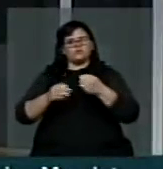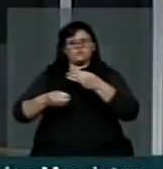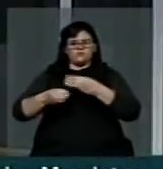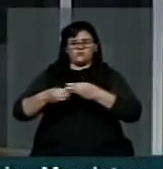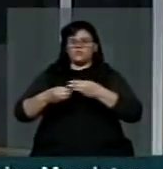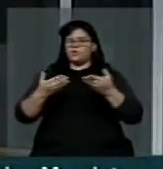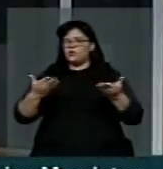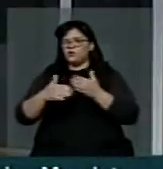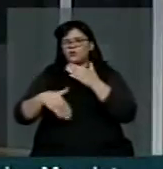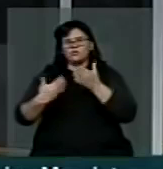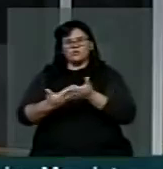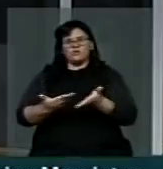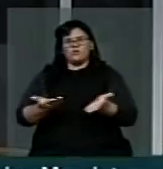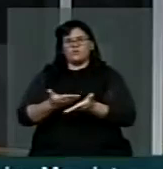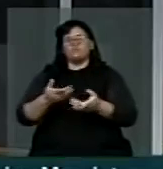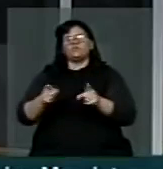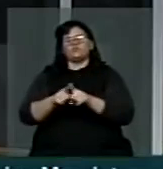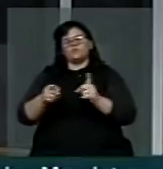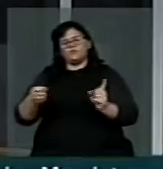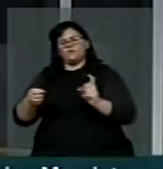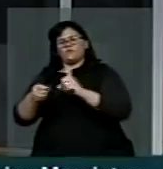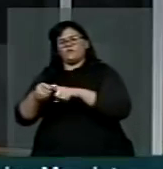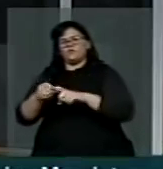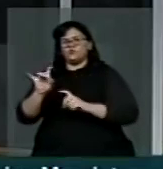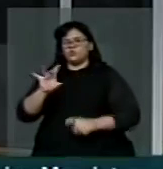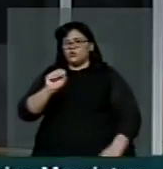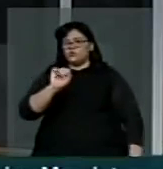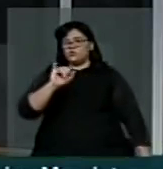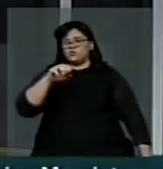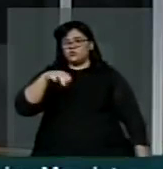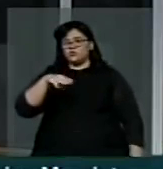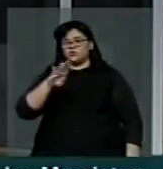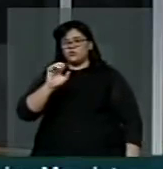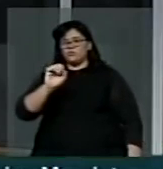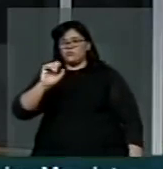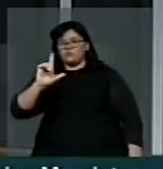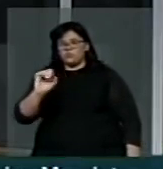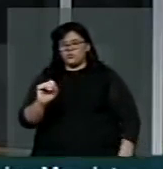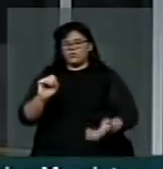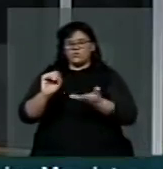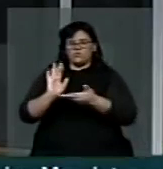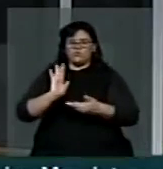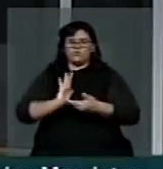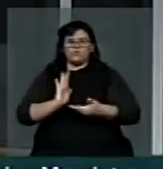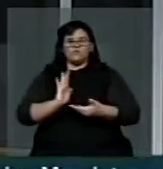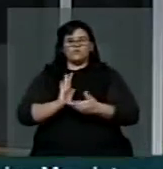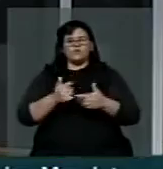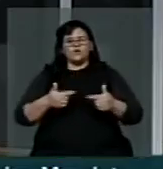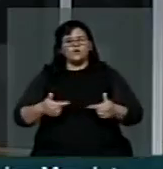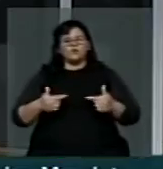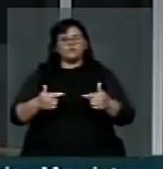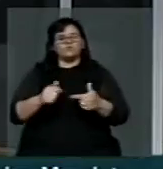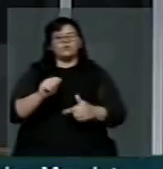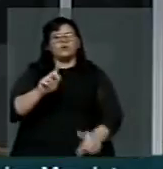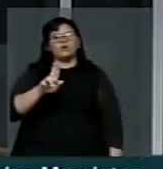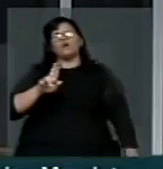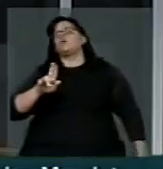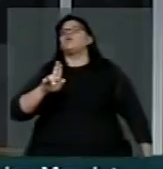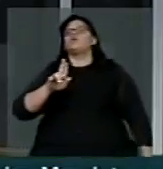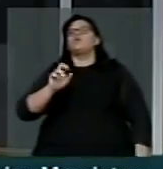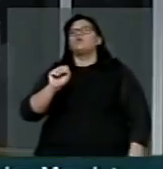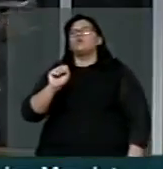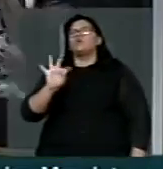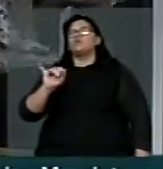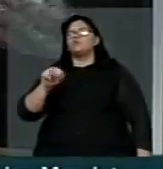atual, hoje é devolvida simbolicamente à Câmara dos Deputados. A luta de Agostinho Oliveira,